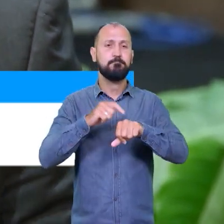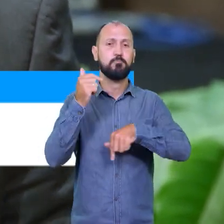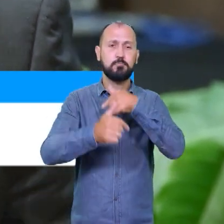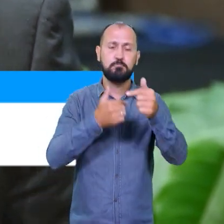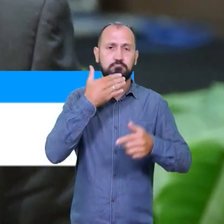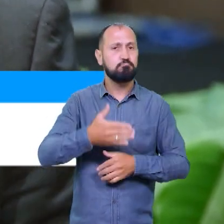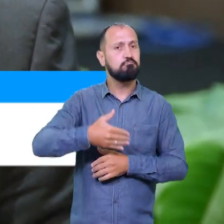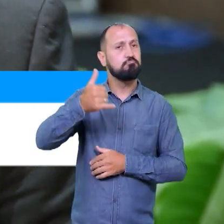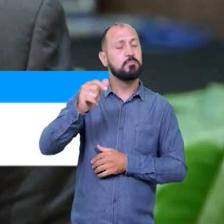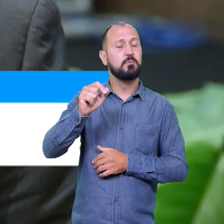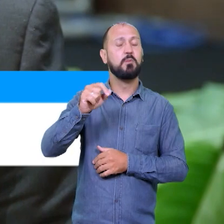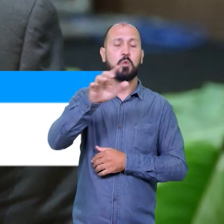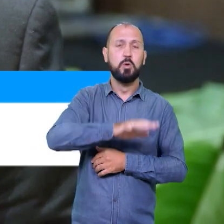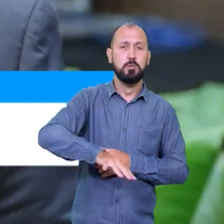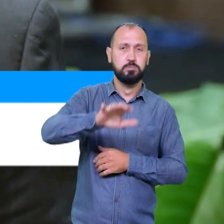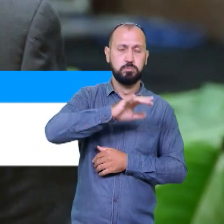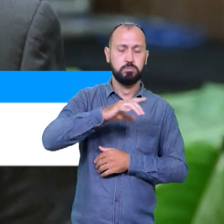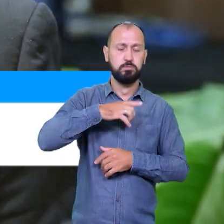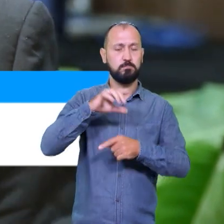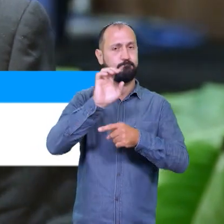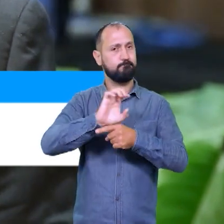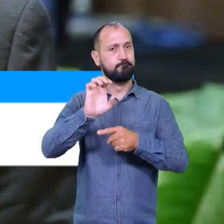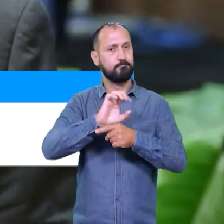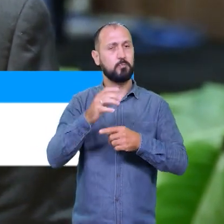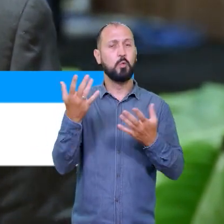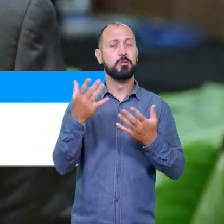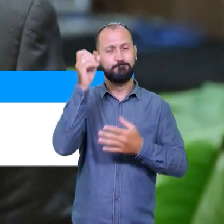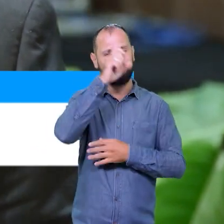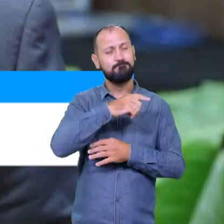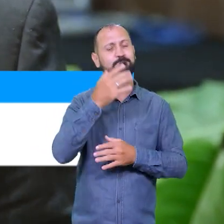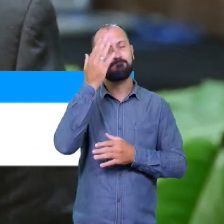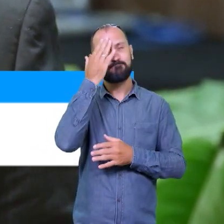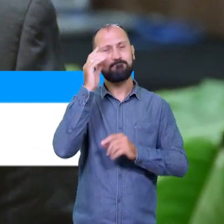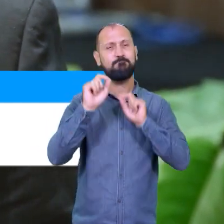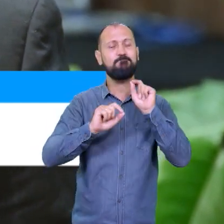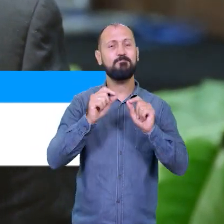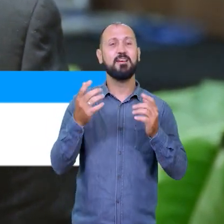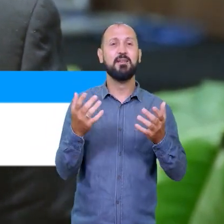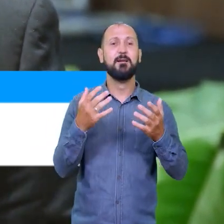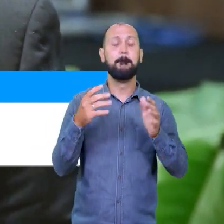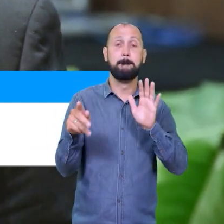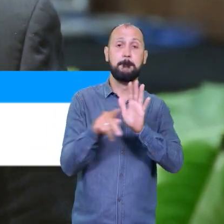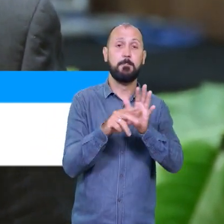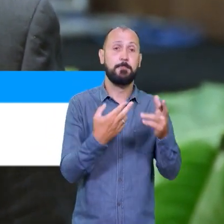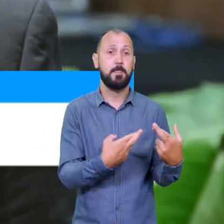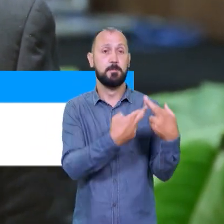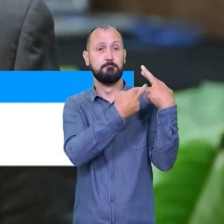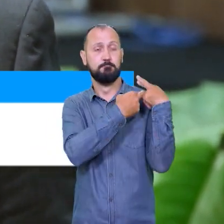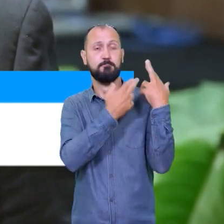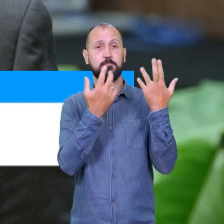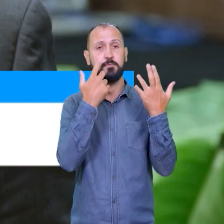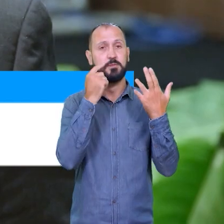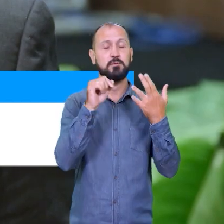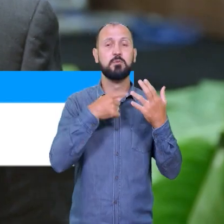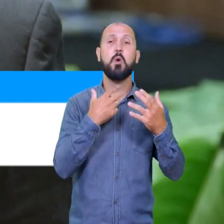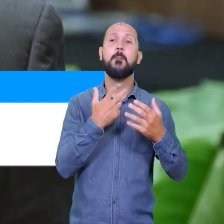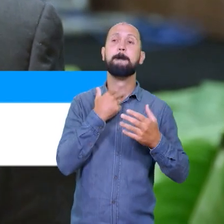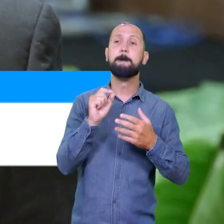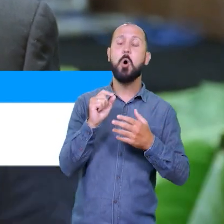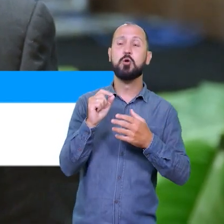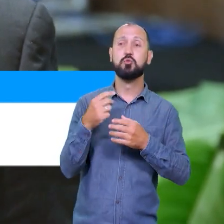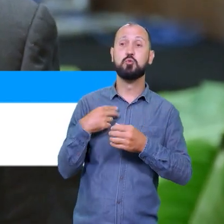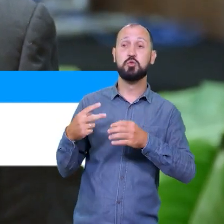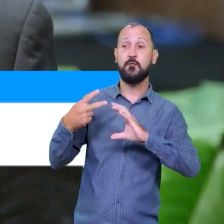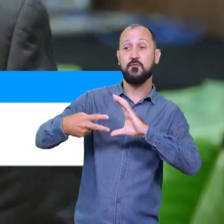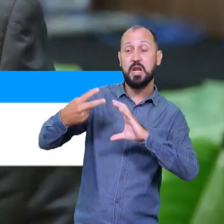poder ter uma maior atuação, uma maior abrangência do Parlamento Estadual. Hoje a grande dificuldade é saber aquilo que é a sua competência, se você